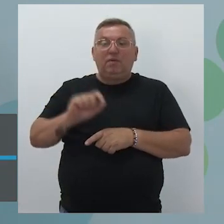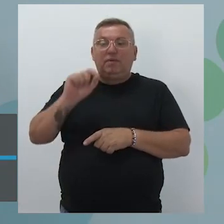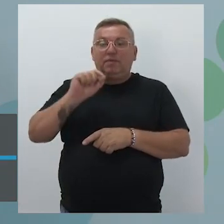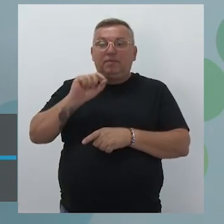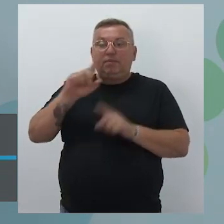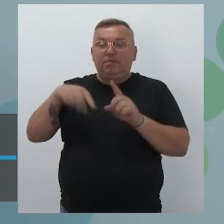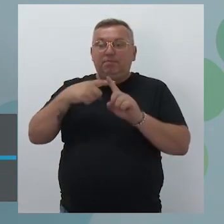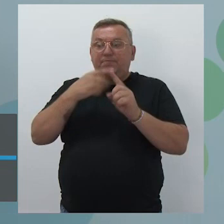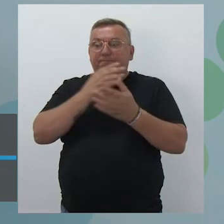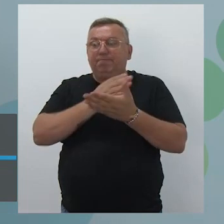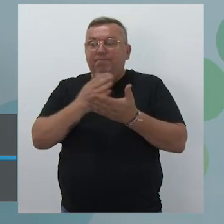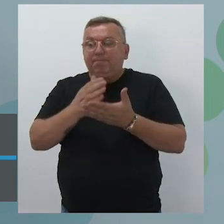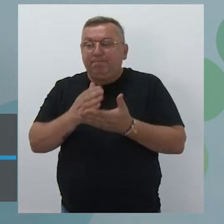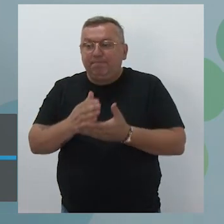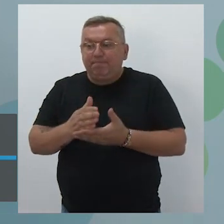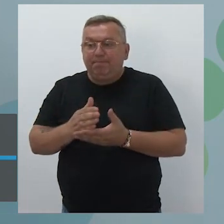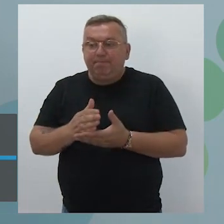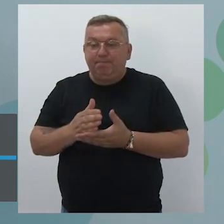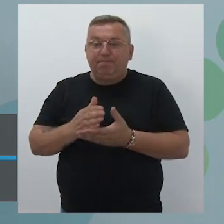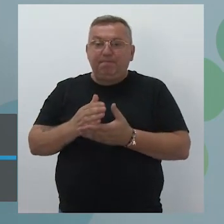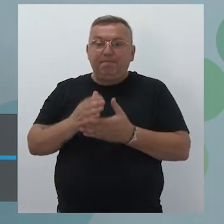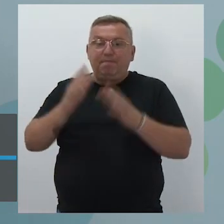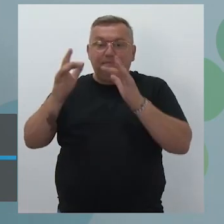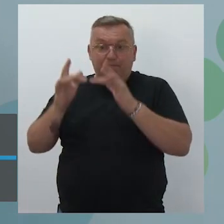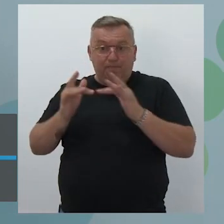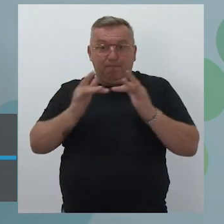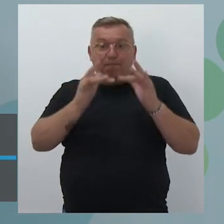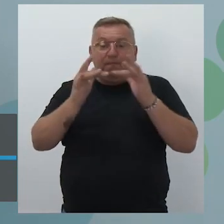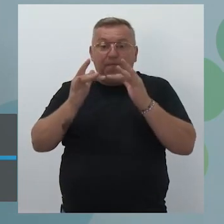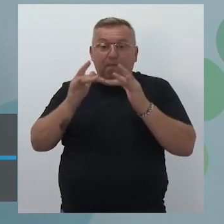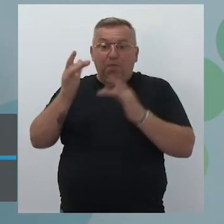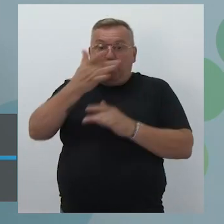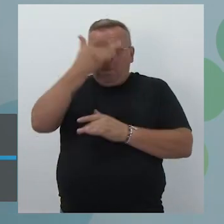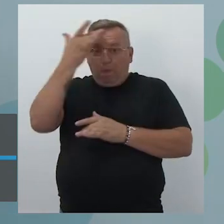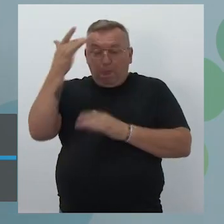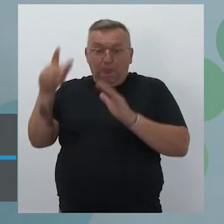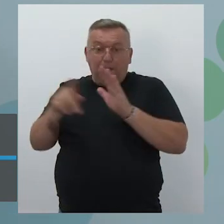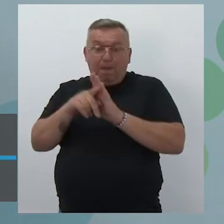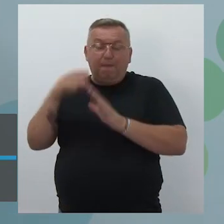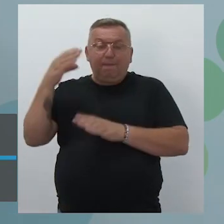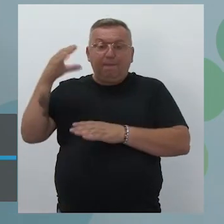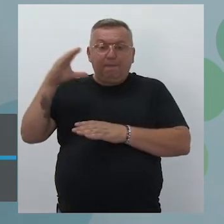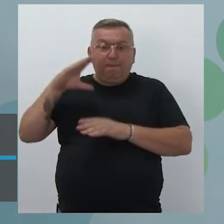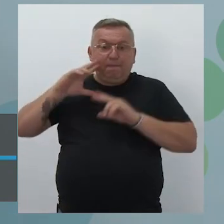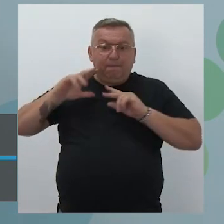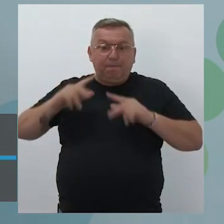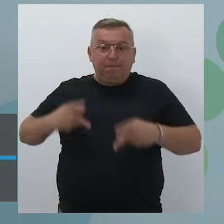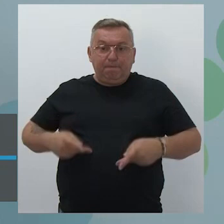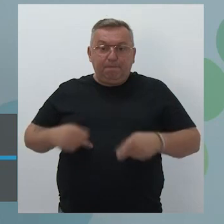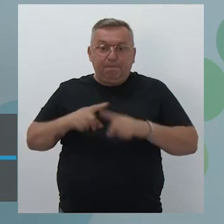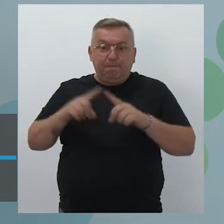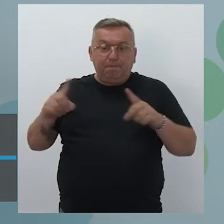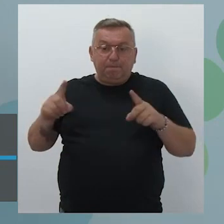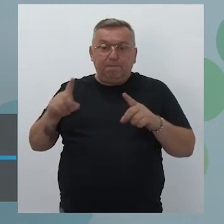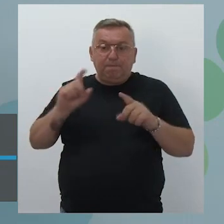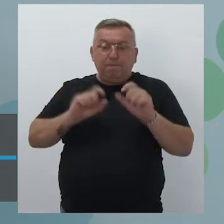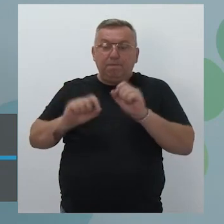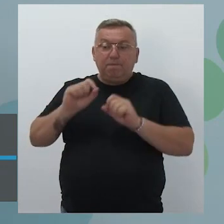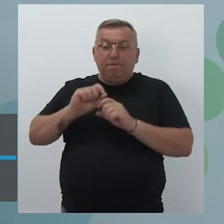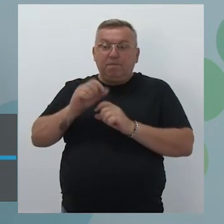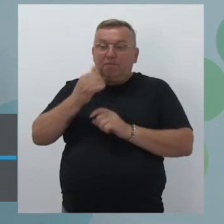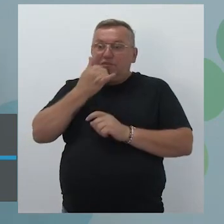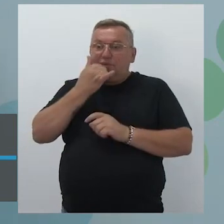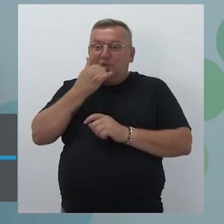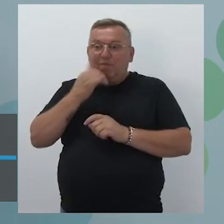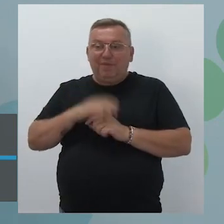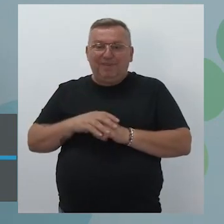no início, a interação com o pessoal da área de ciências humanas do fundamental, desculpa o